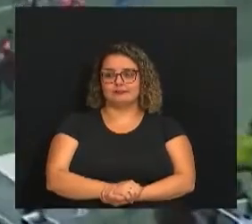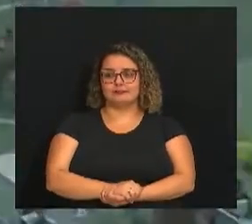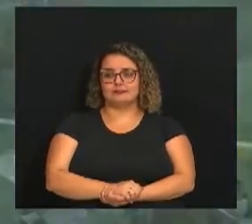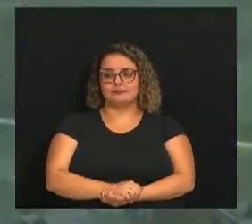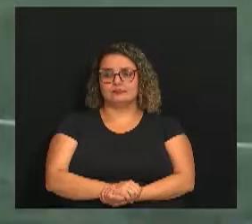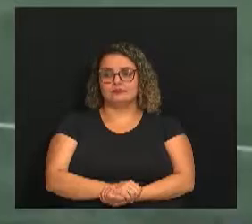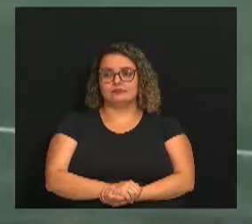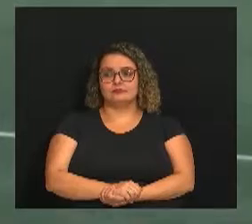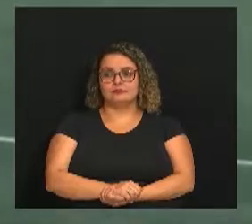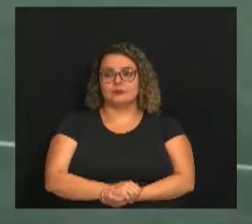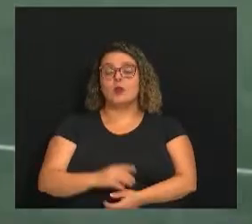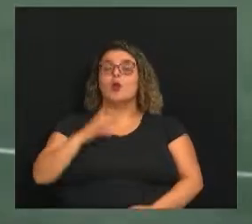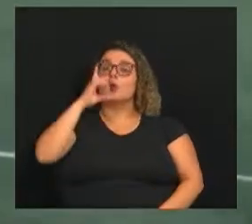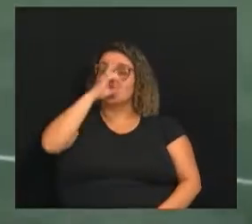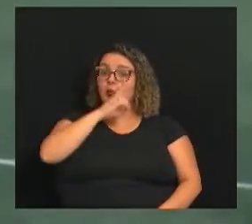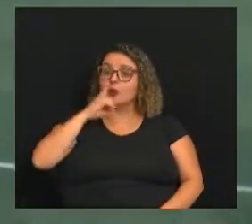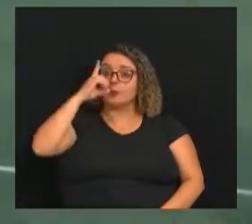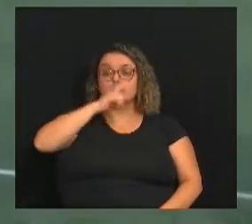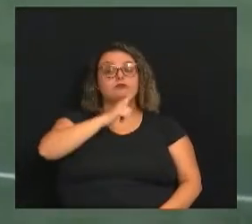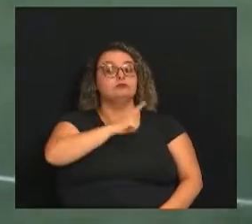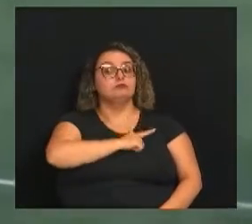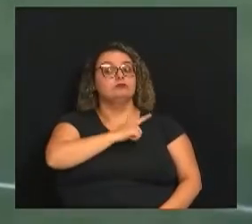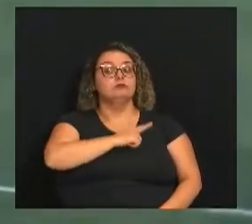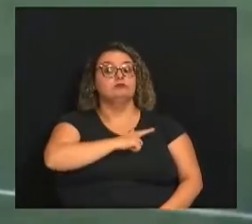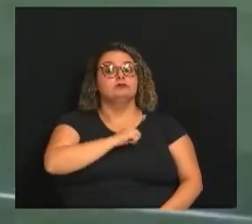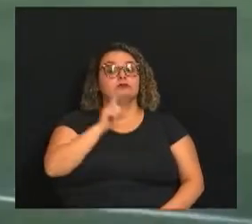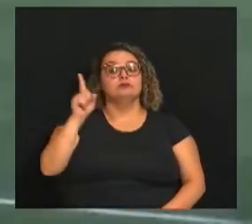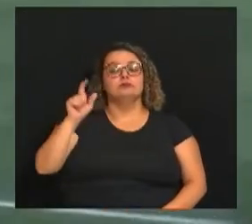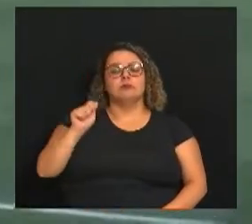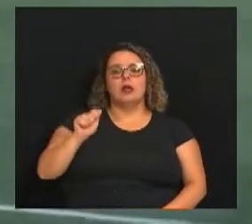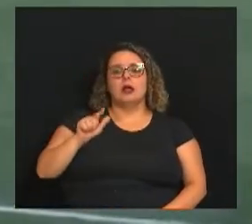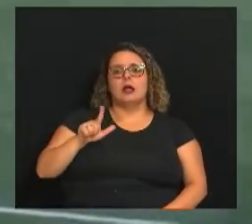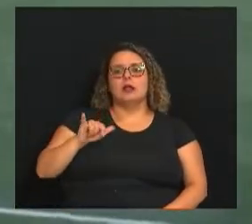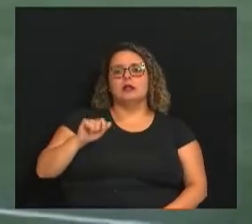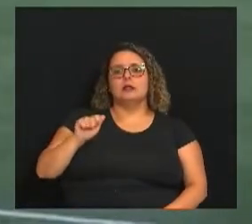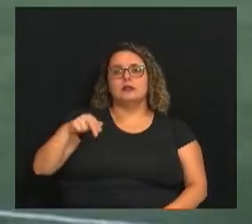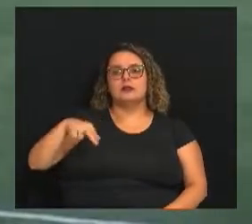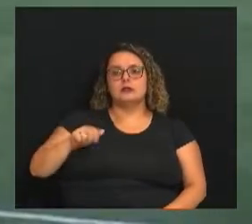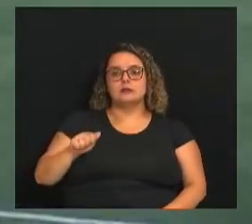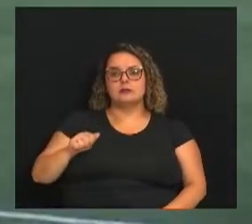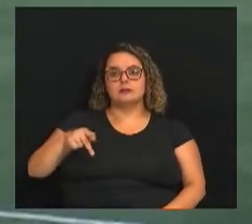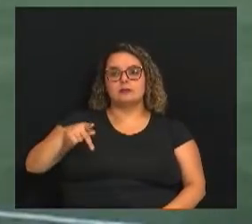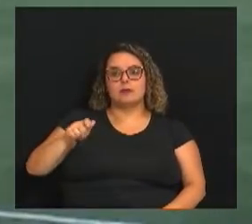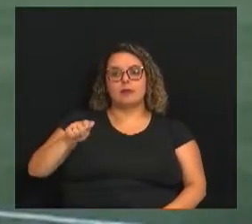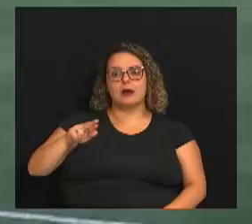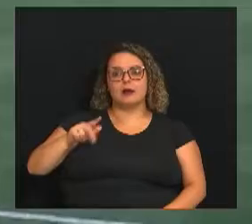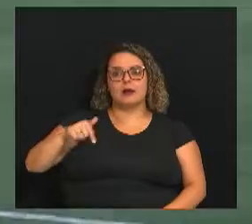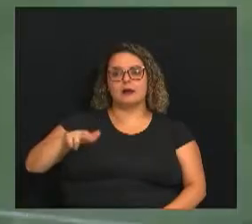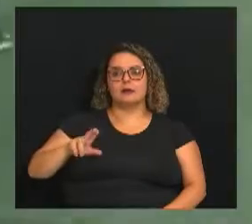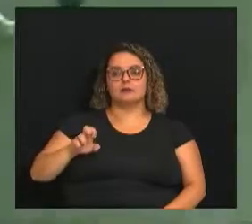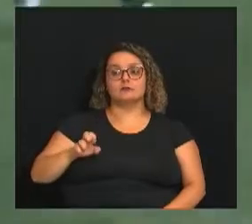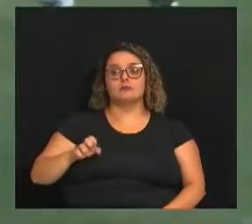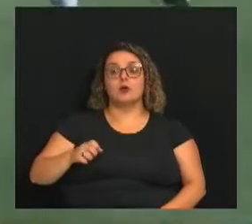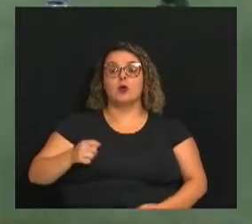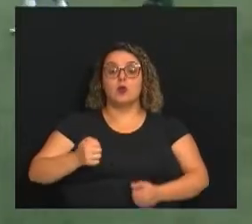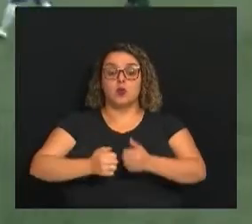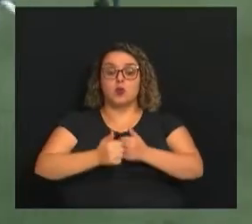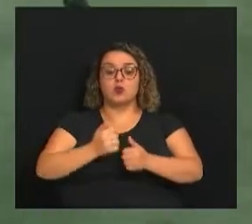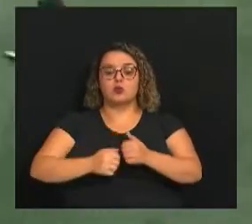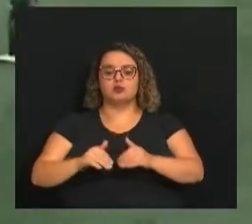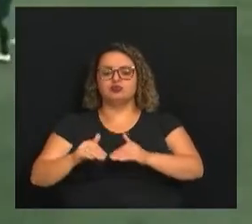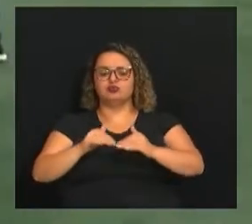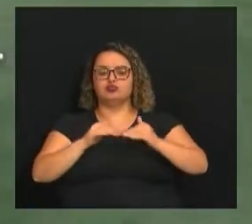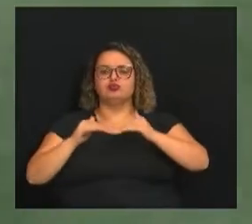No domingo, o Guarani foi ao Allianz Parque e fazia um jogo equilibrado, até que aos